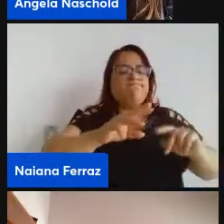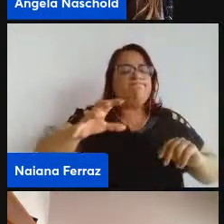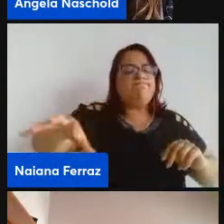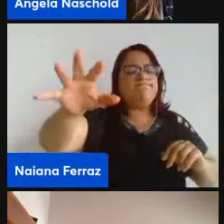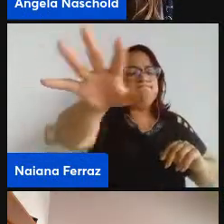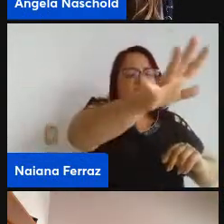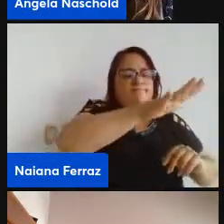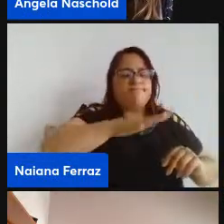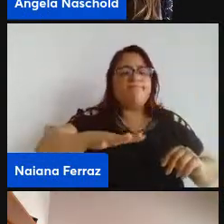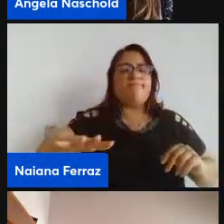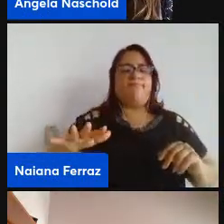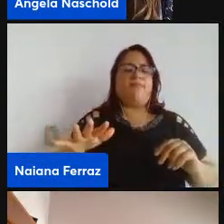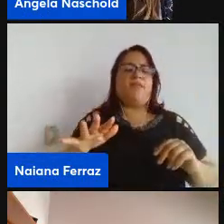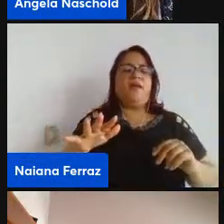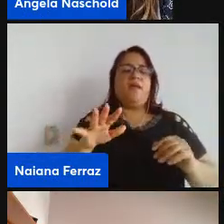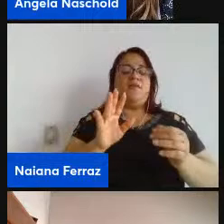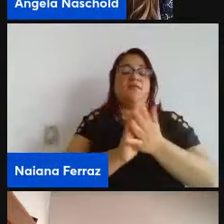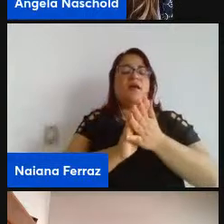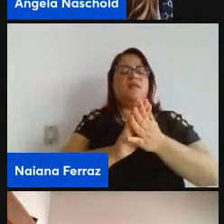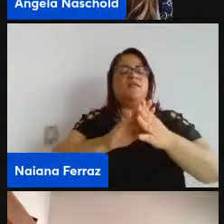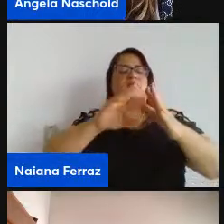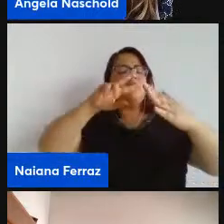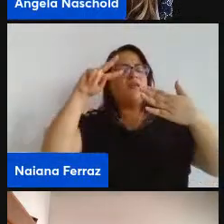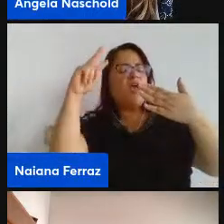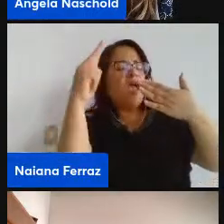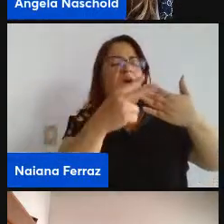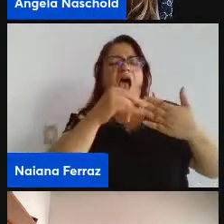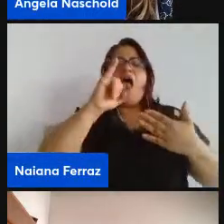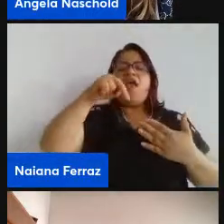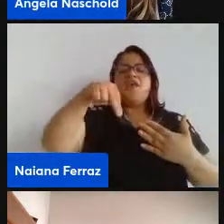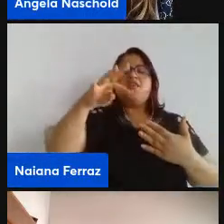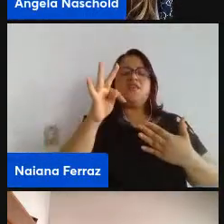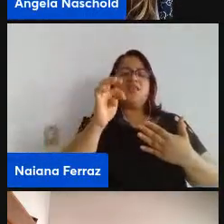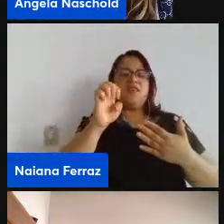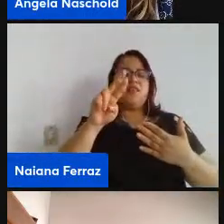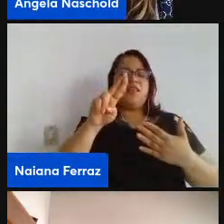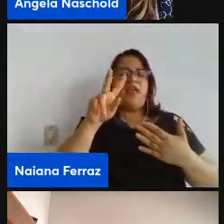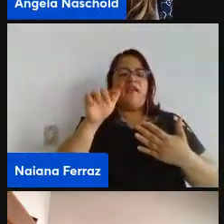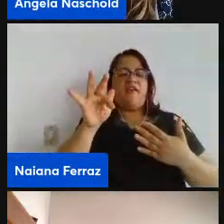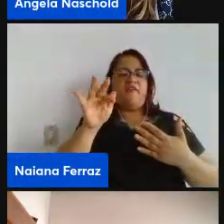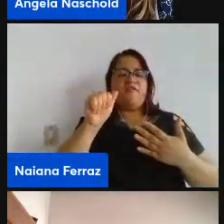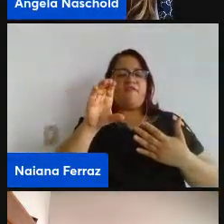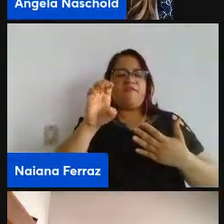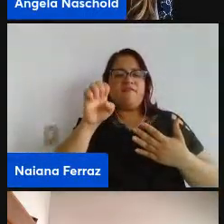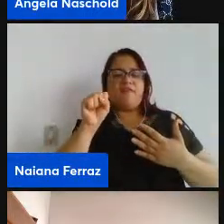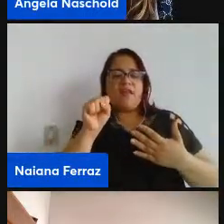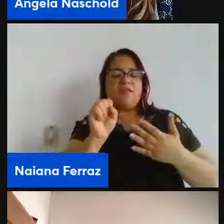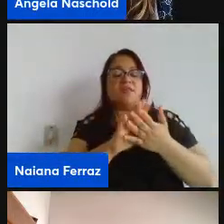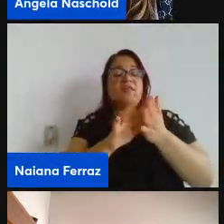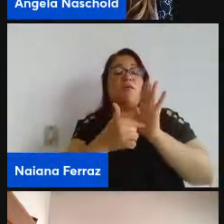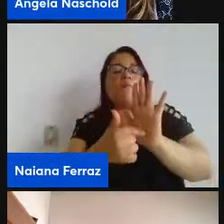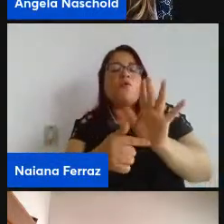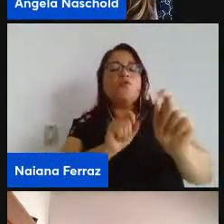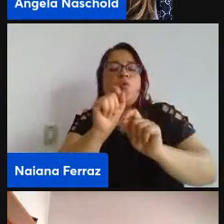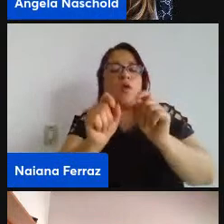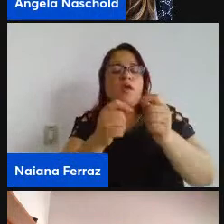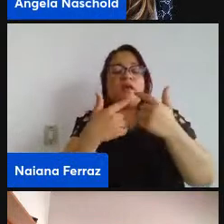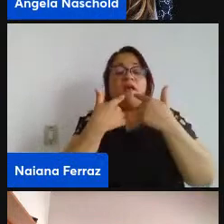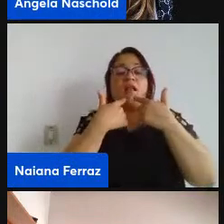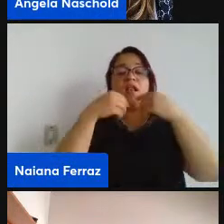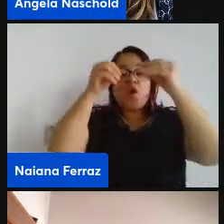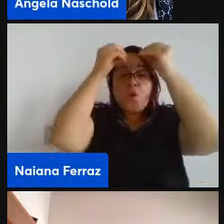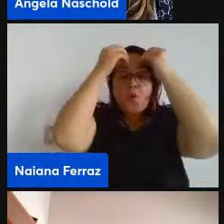As interfaces apontam para linguagem escrita como